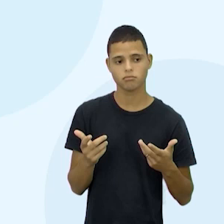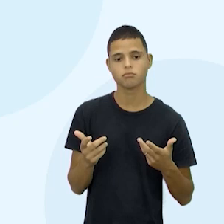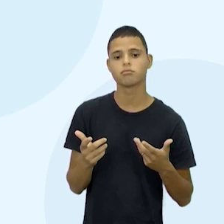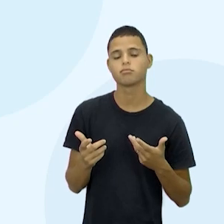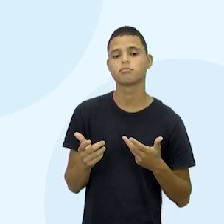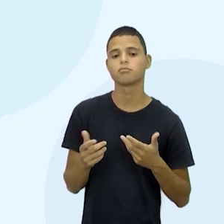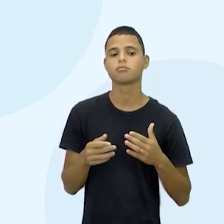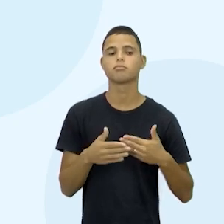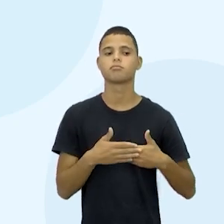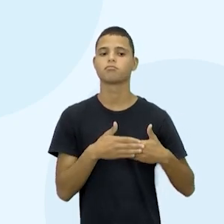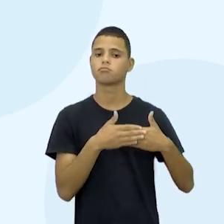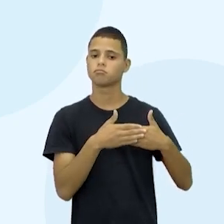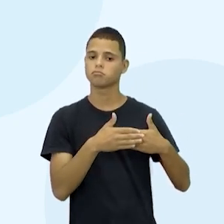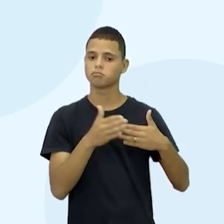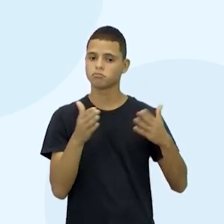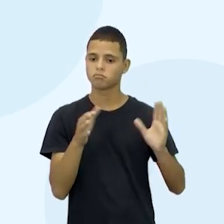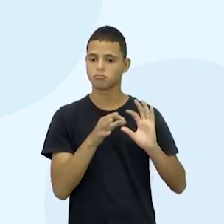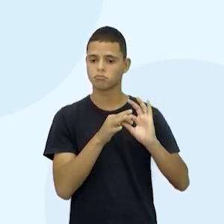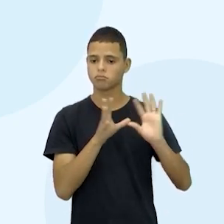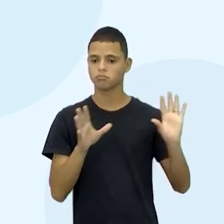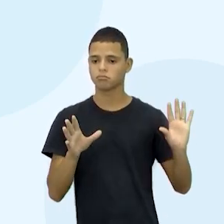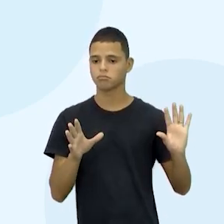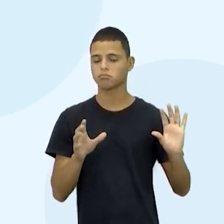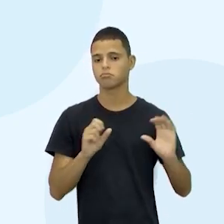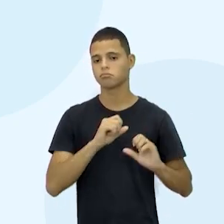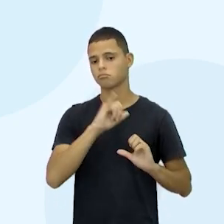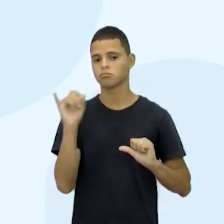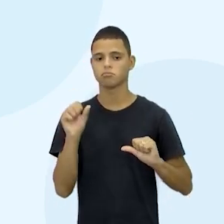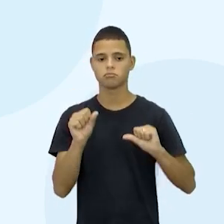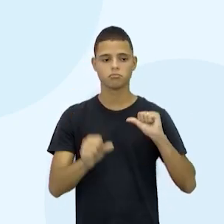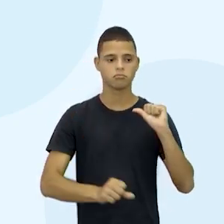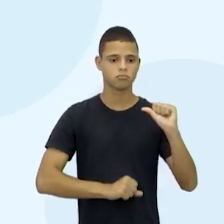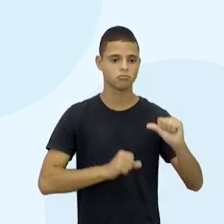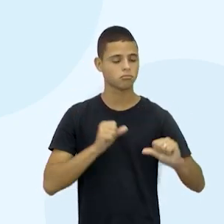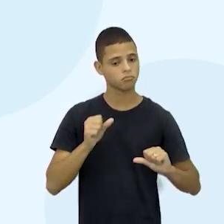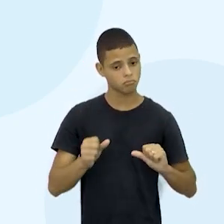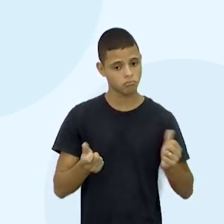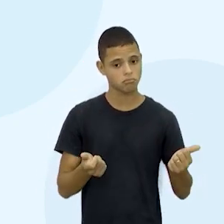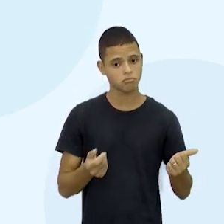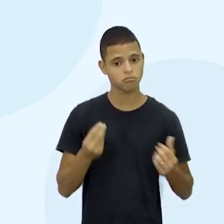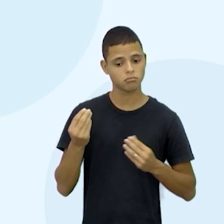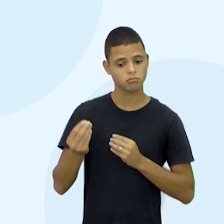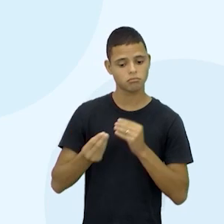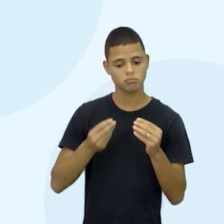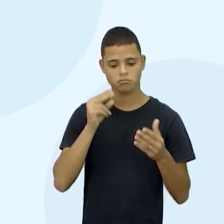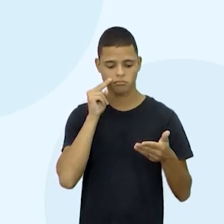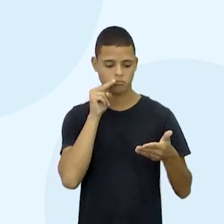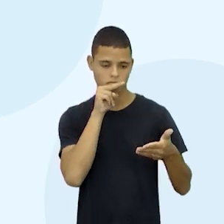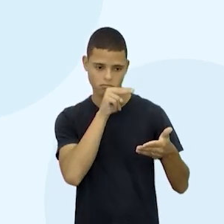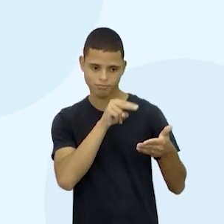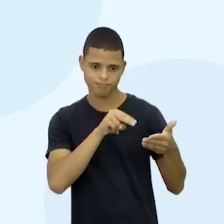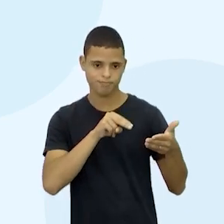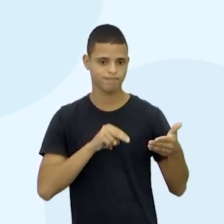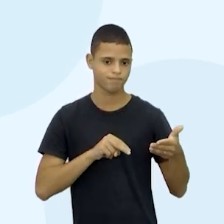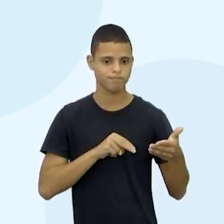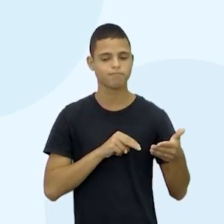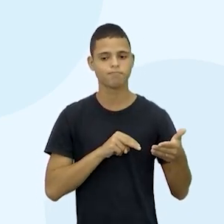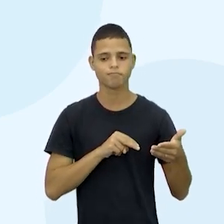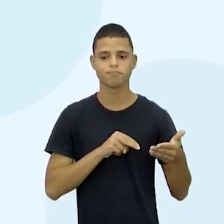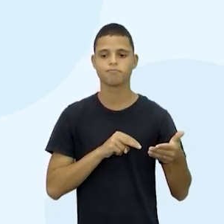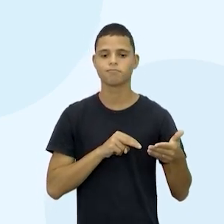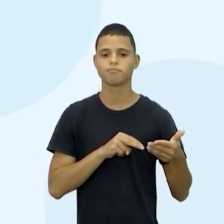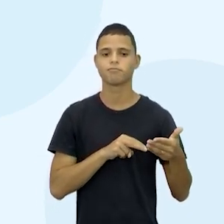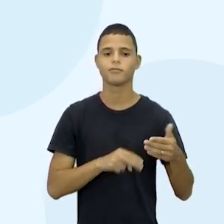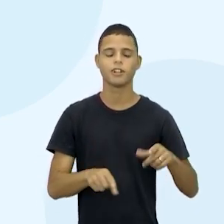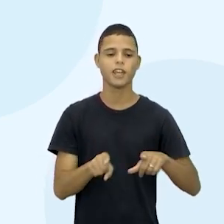a carta e se mudou alguma coisa ou não, né? Vamos ver. Como foi fazer a leitura da carta? Como você se sentiu, né, com